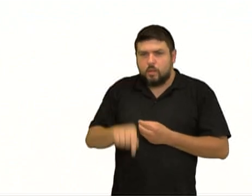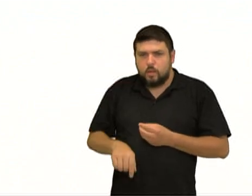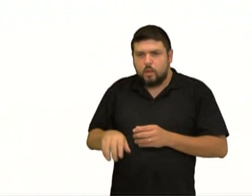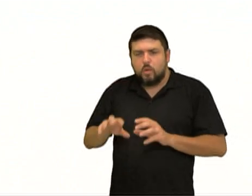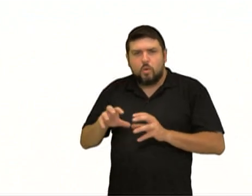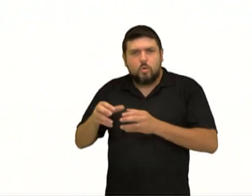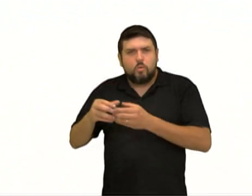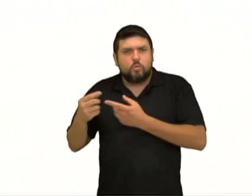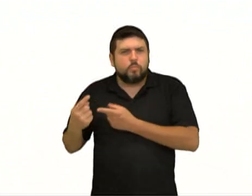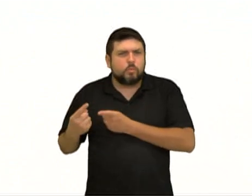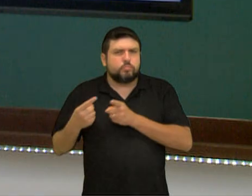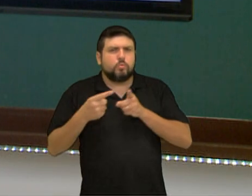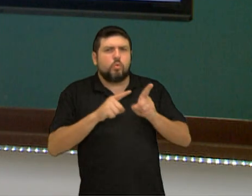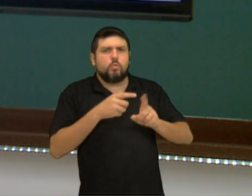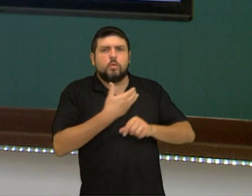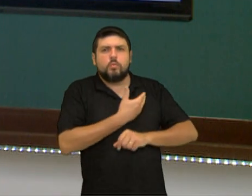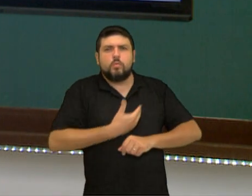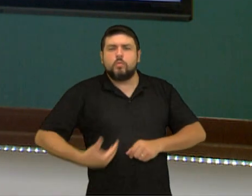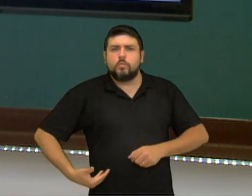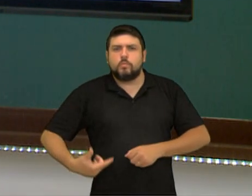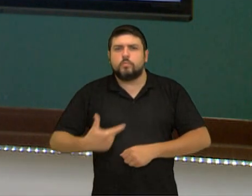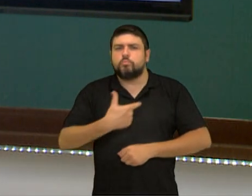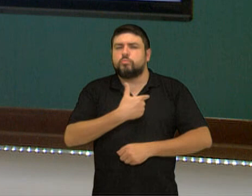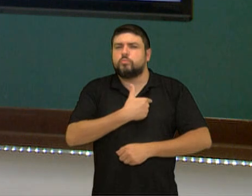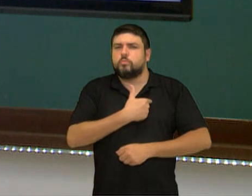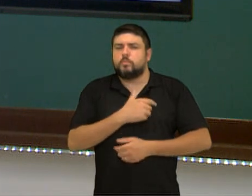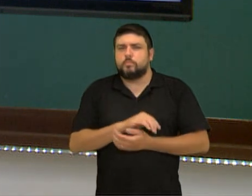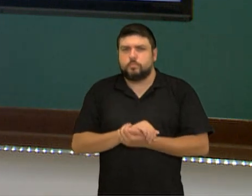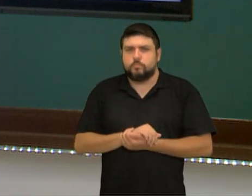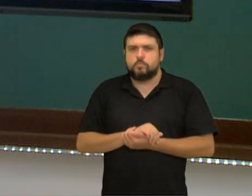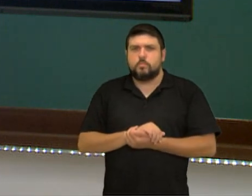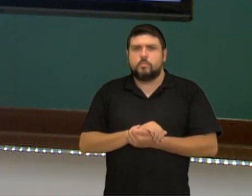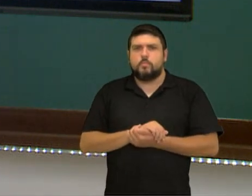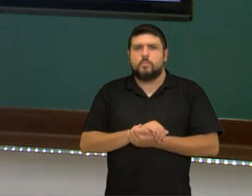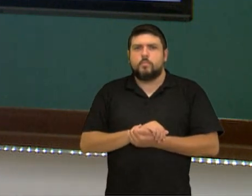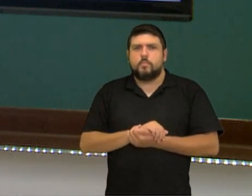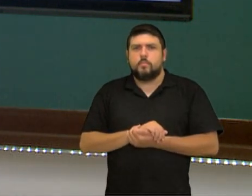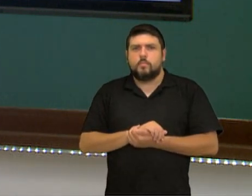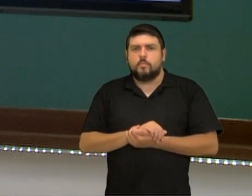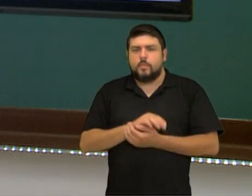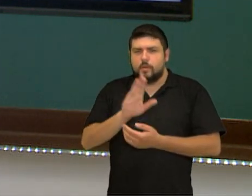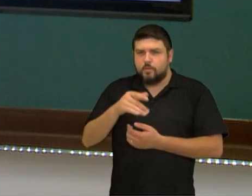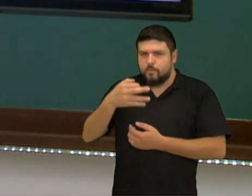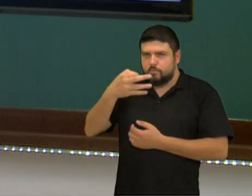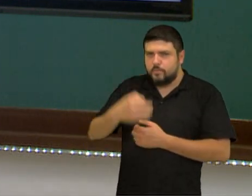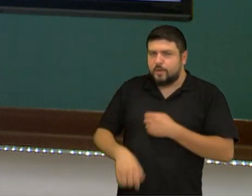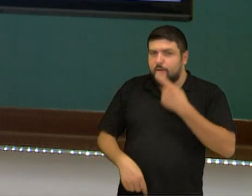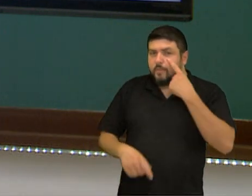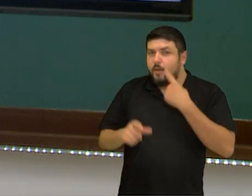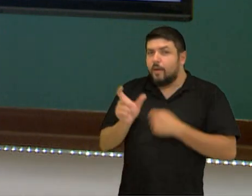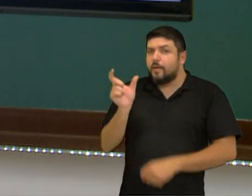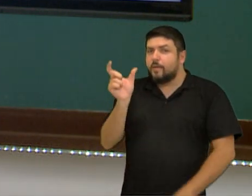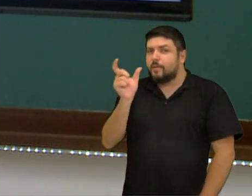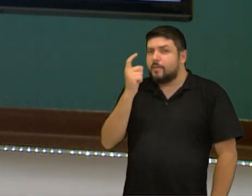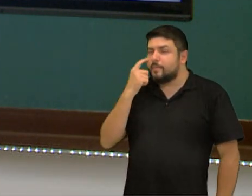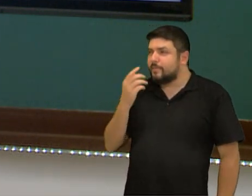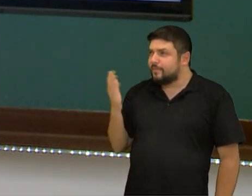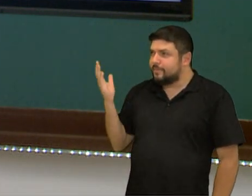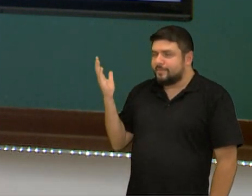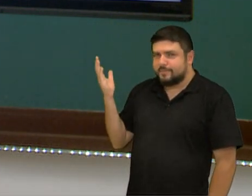Getúlio Vargas no Brasil, principalmente nesse episódio. Consegue falar já? Revolução